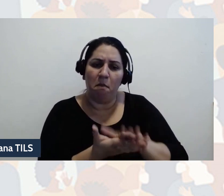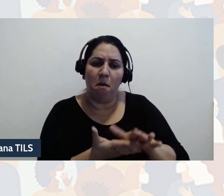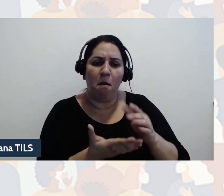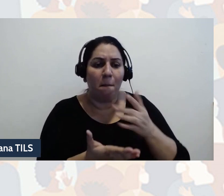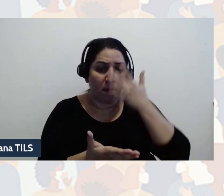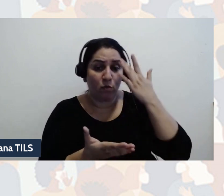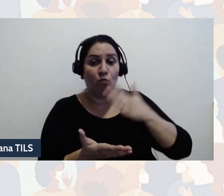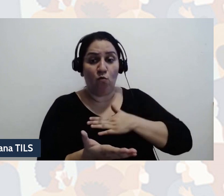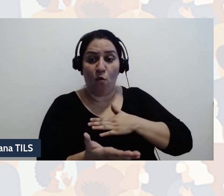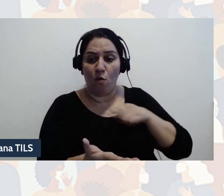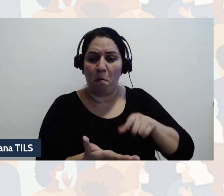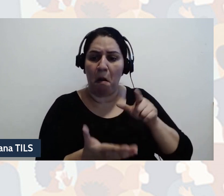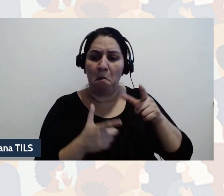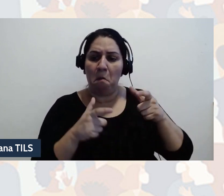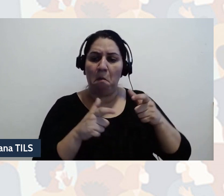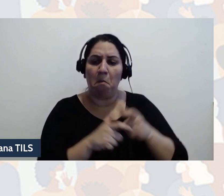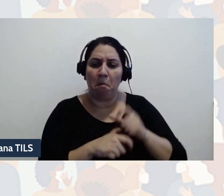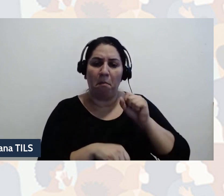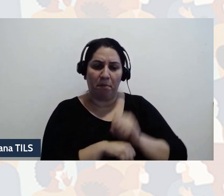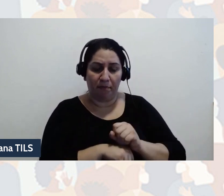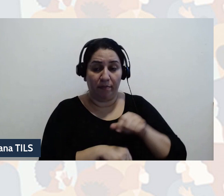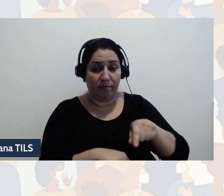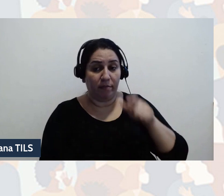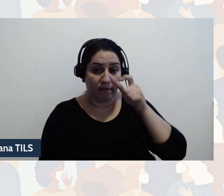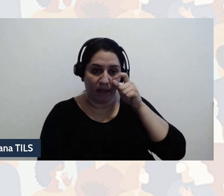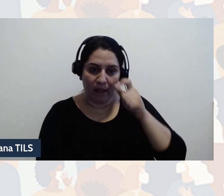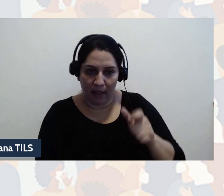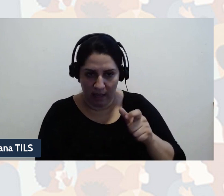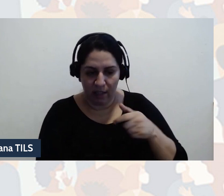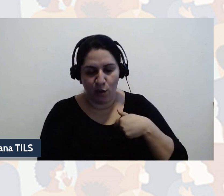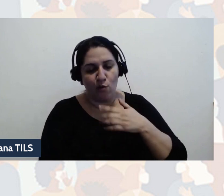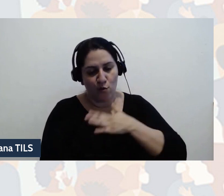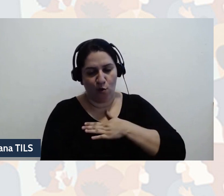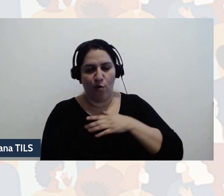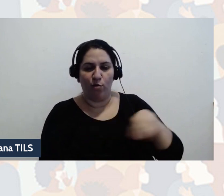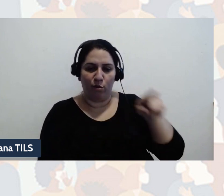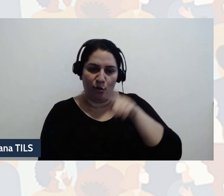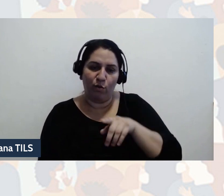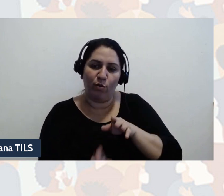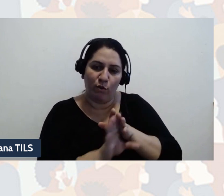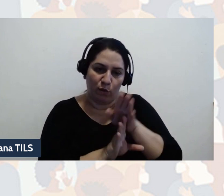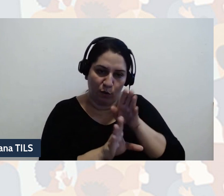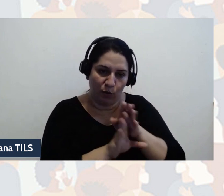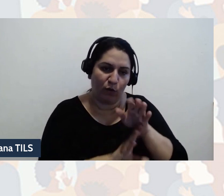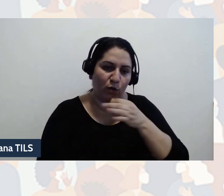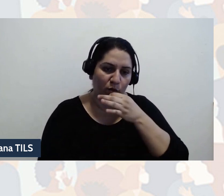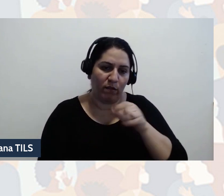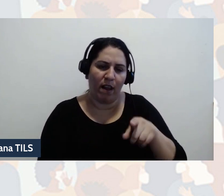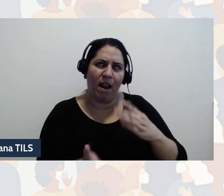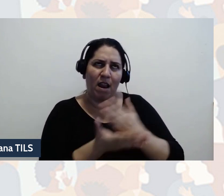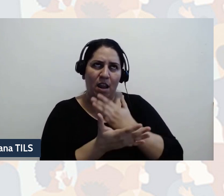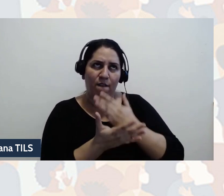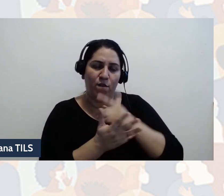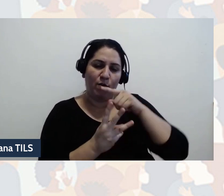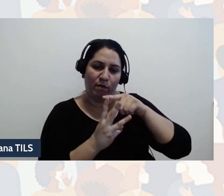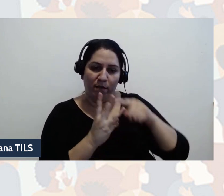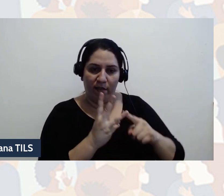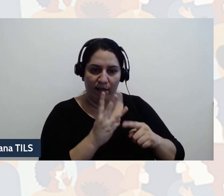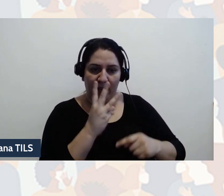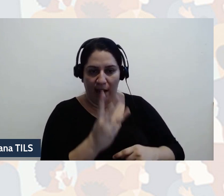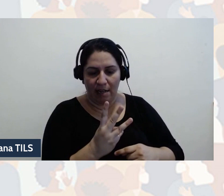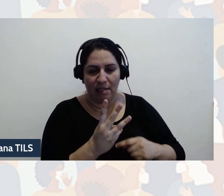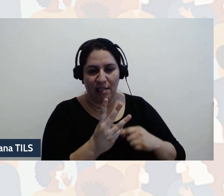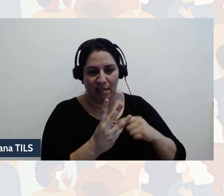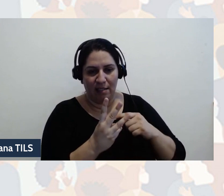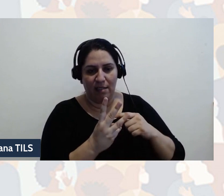entusiastas. Ainda assim, ele é muito interessante, eu recomendo. Na verdade, é uma trilogia também, esse é o primeiro do romance, é o primeiro da trilogia.